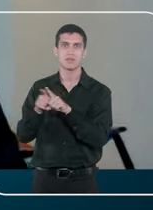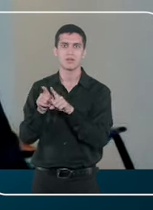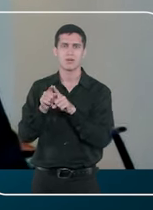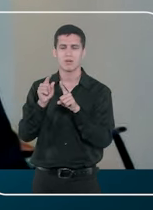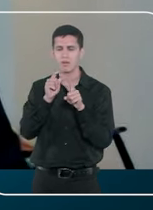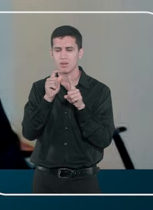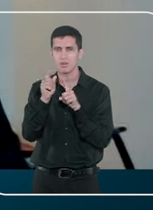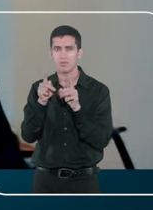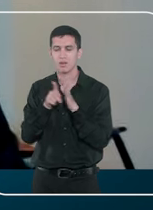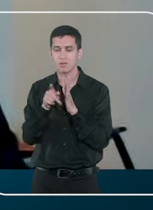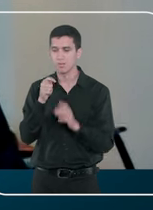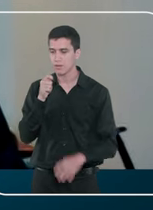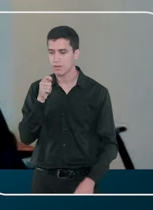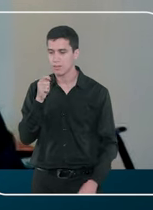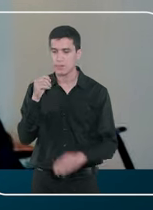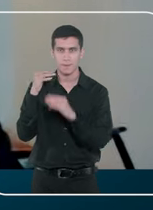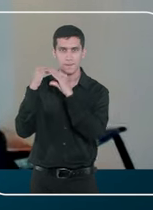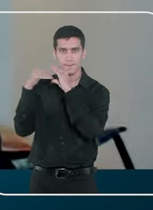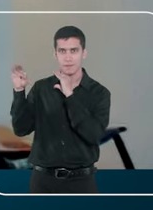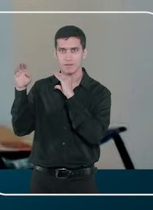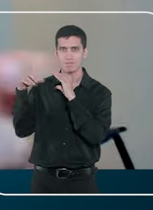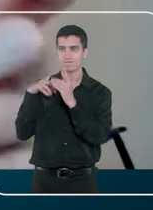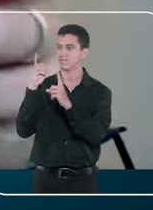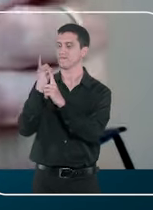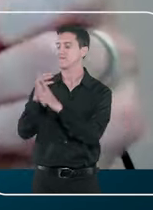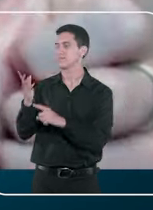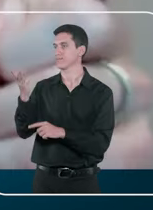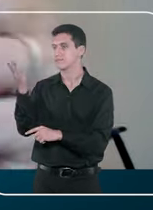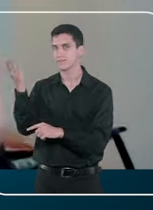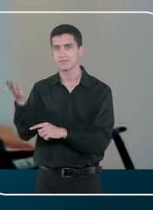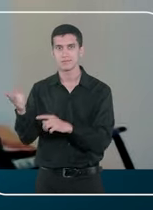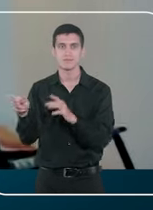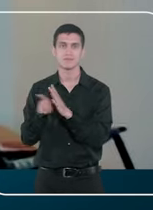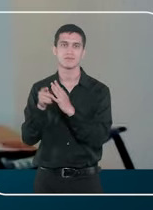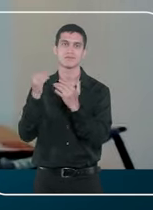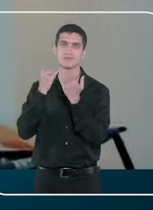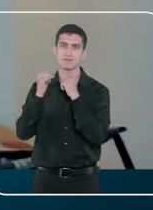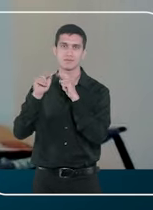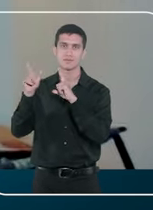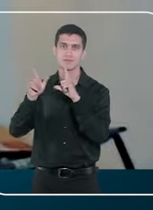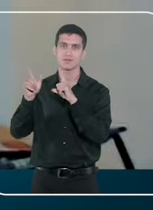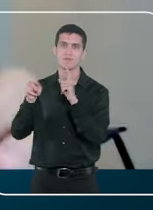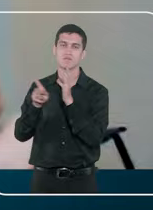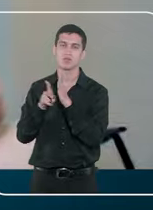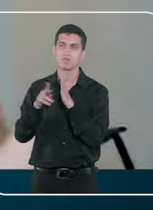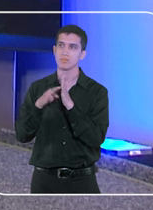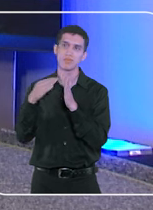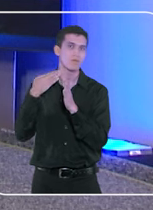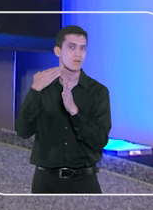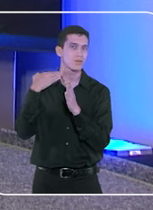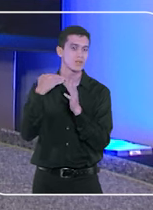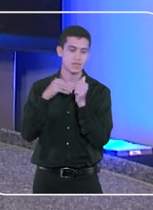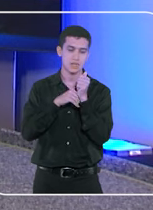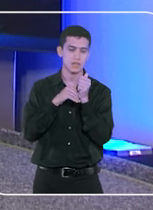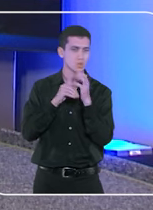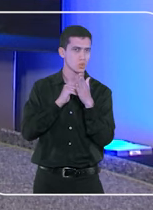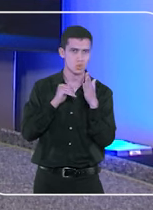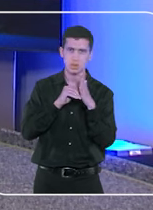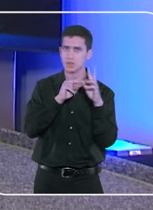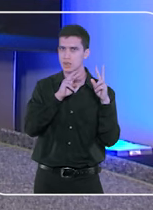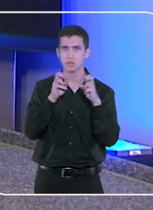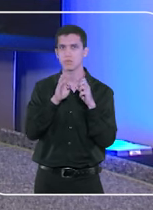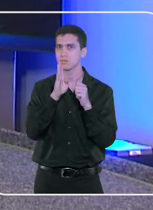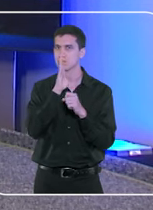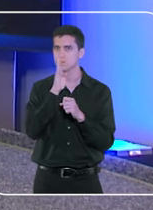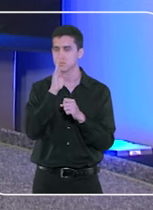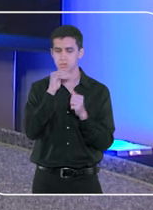de interceptação, às vezes, é divulgado, né? Dão informações de extrato de sigilo bancário, tudo isso é matéria sigilosa. Agora,